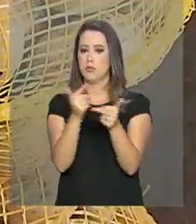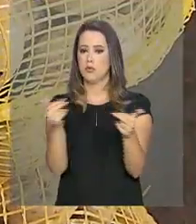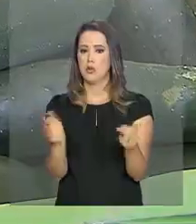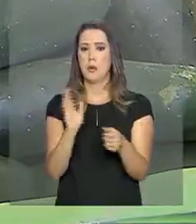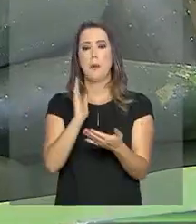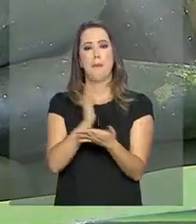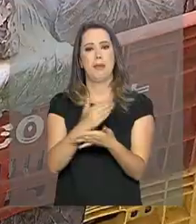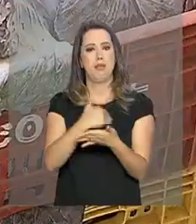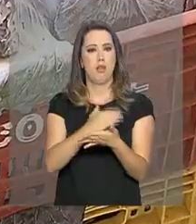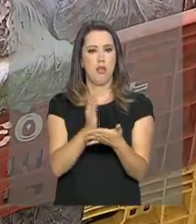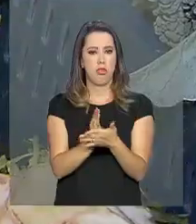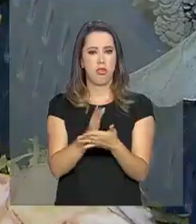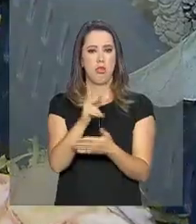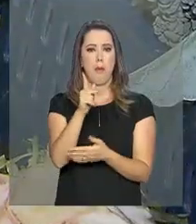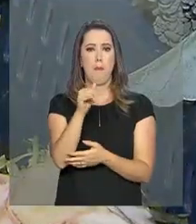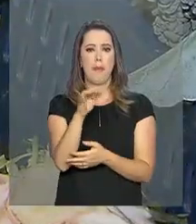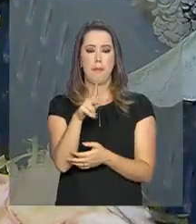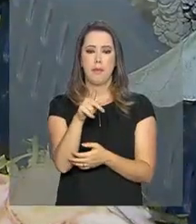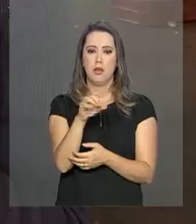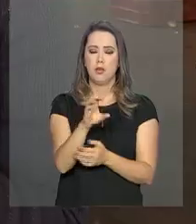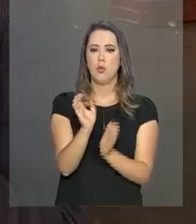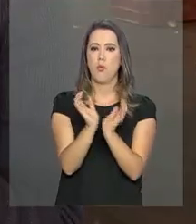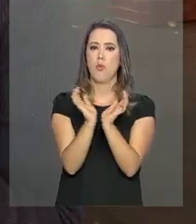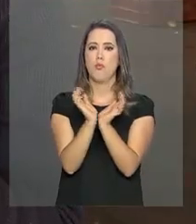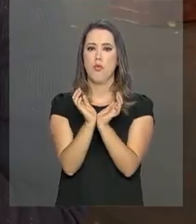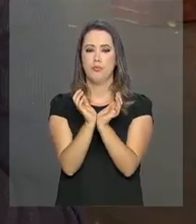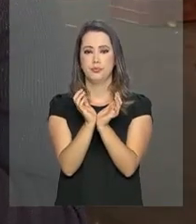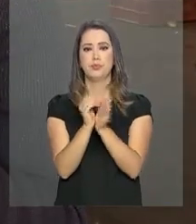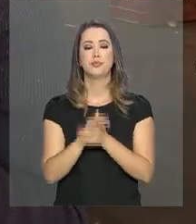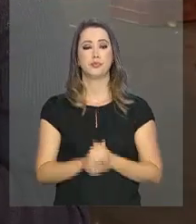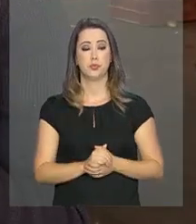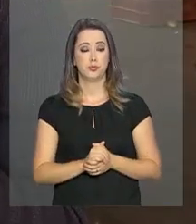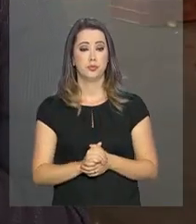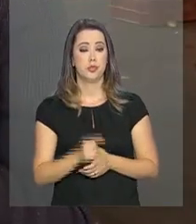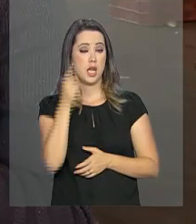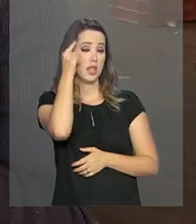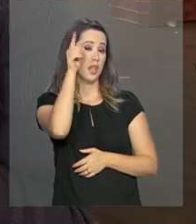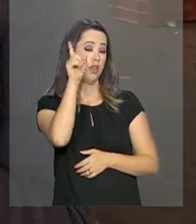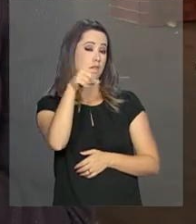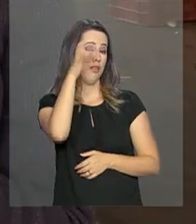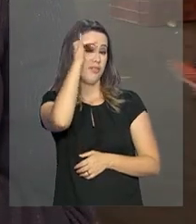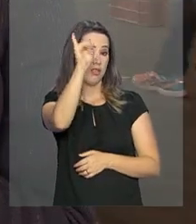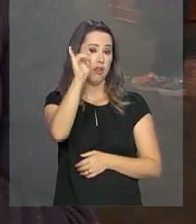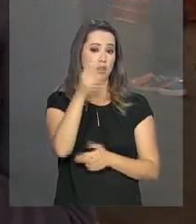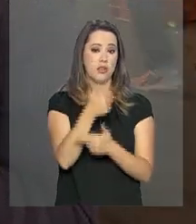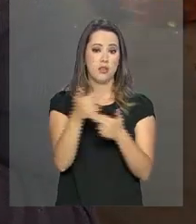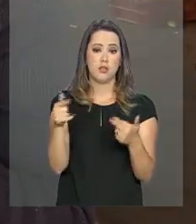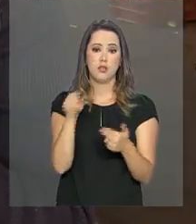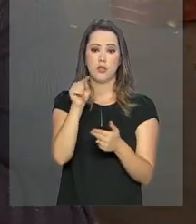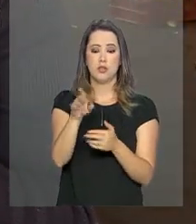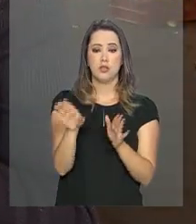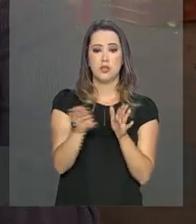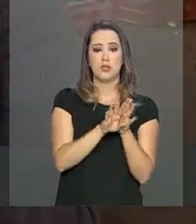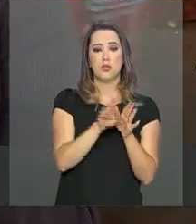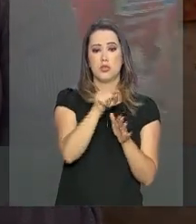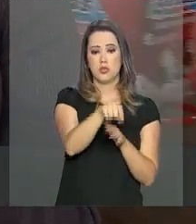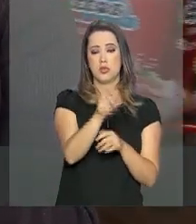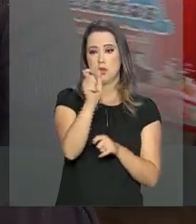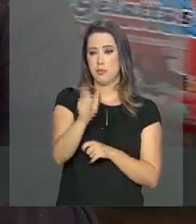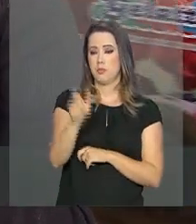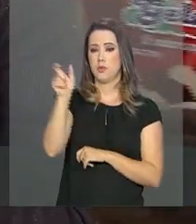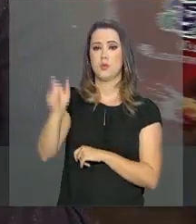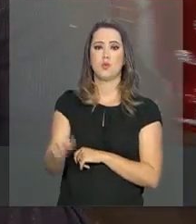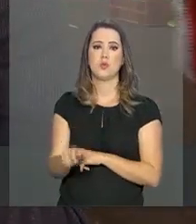batata pepino repolho e alface a idéia do sistema e evitar que produtos como estes cheguem na mesa do consumidor